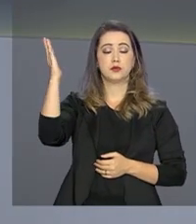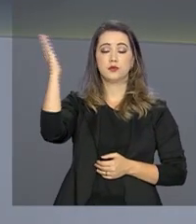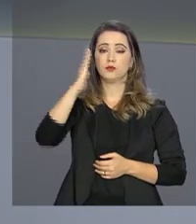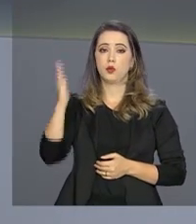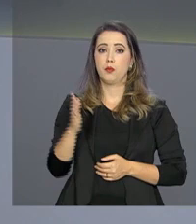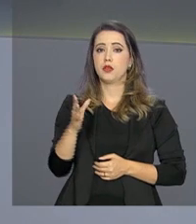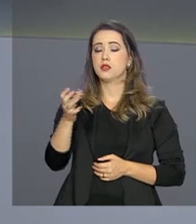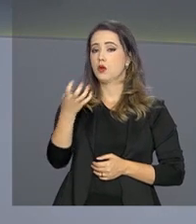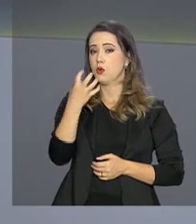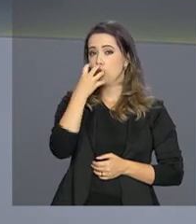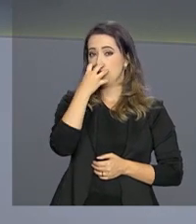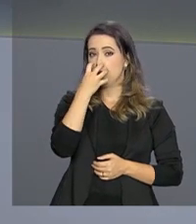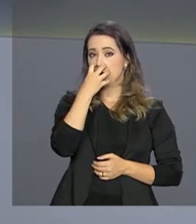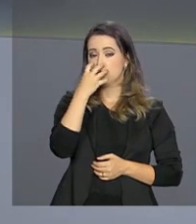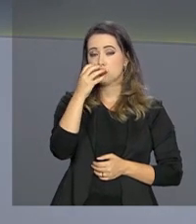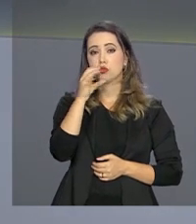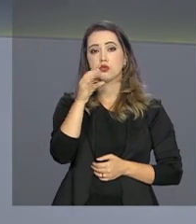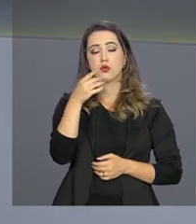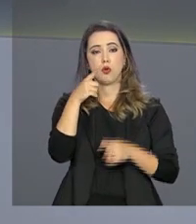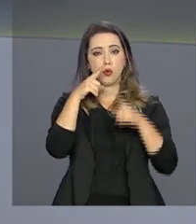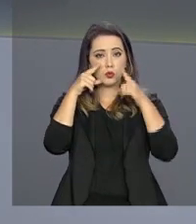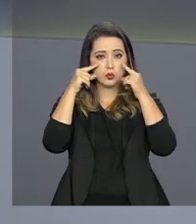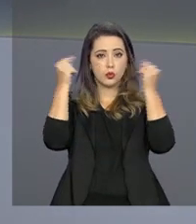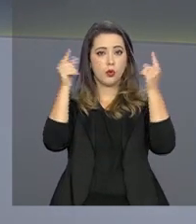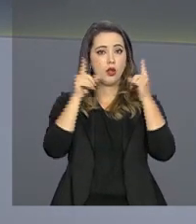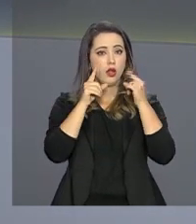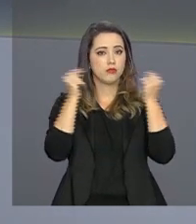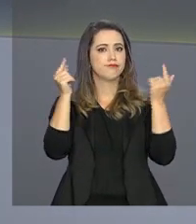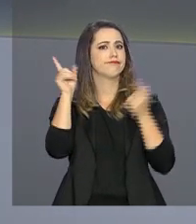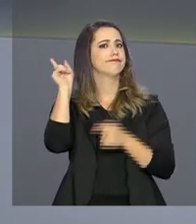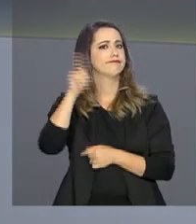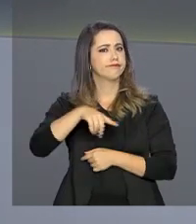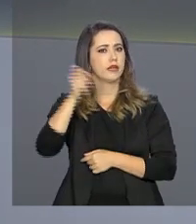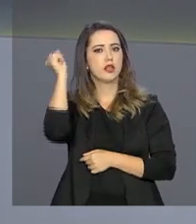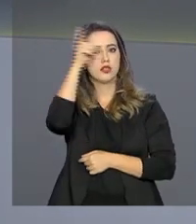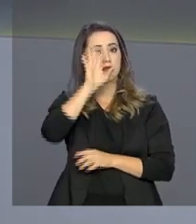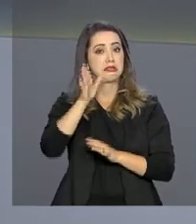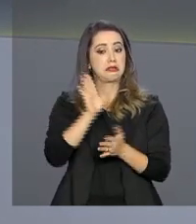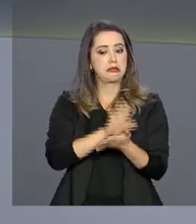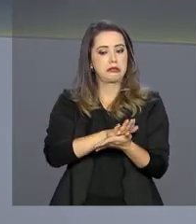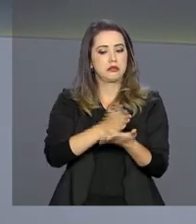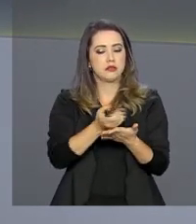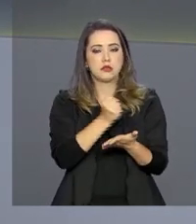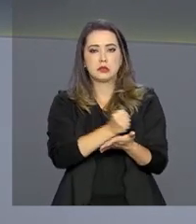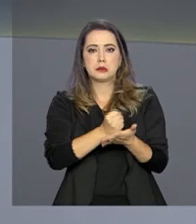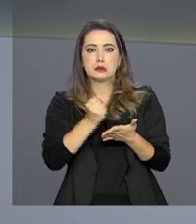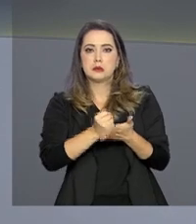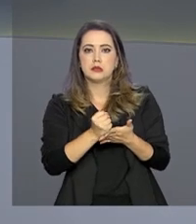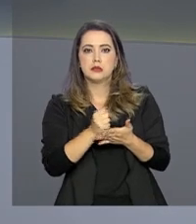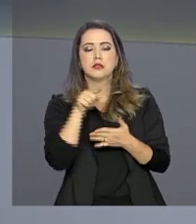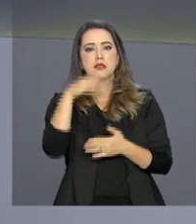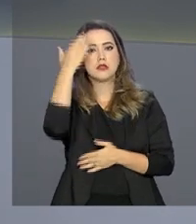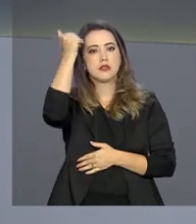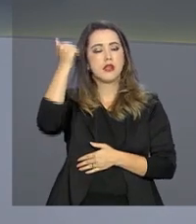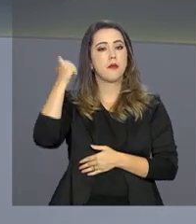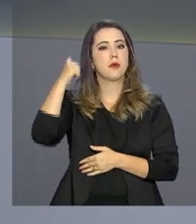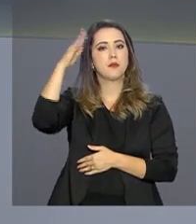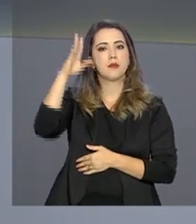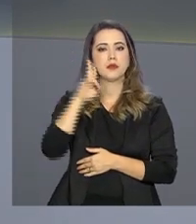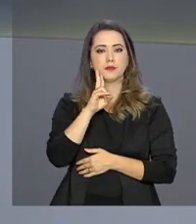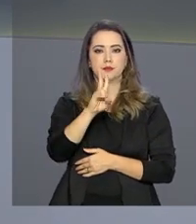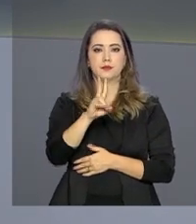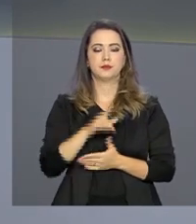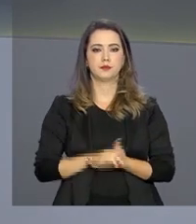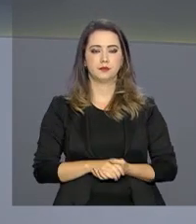gatos não é uma tarefa fácil tem país que exige até passaporte para o bichinho acredita saiba mais na reportagem de